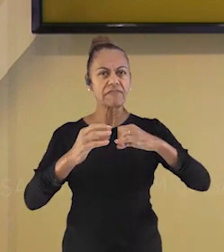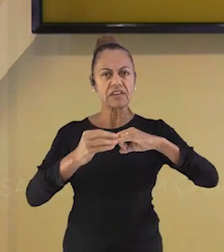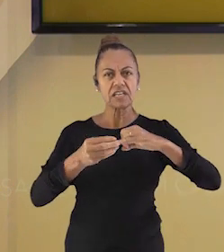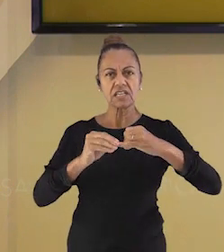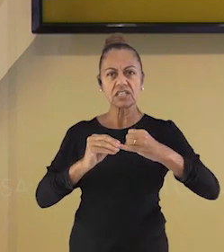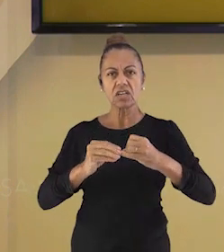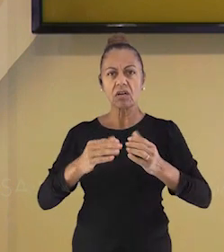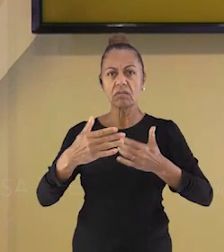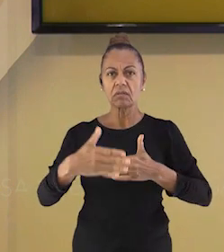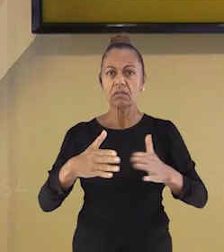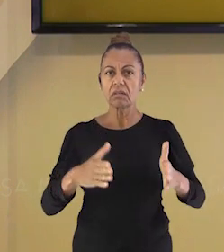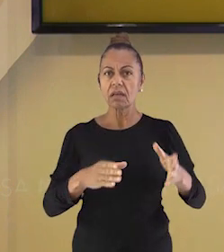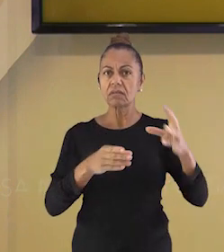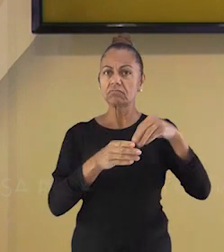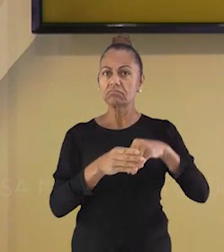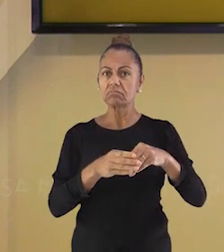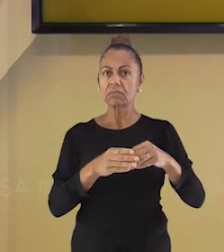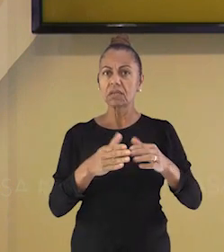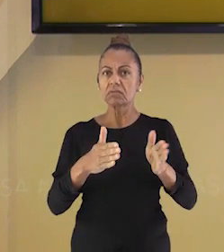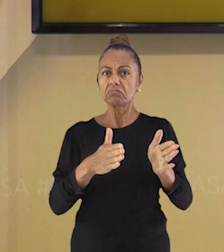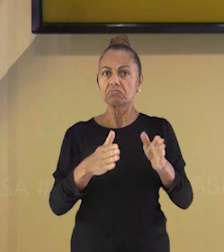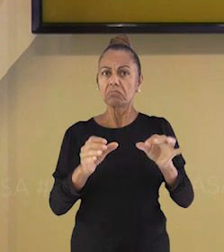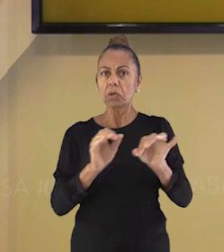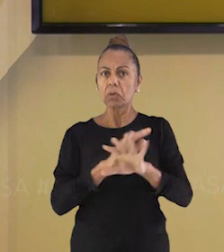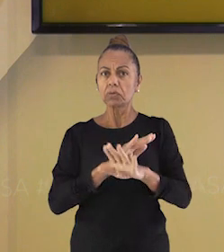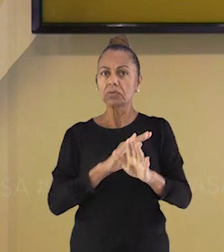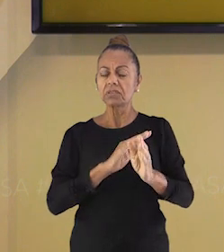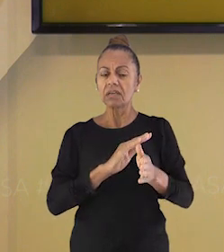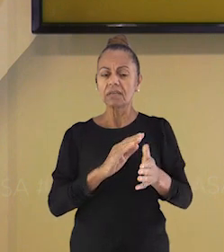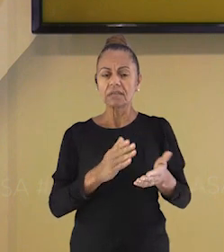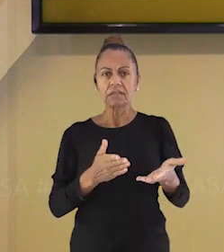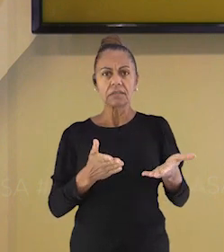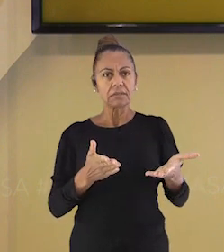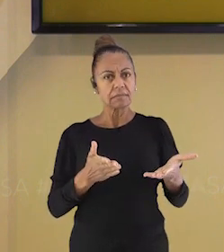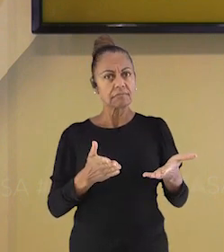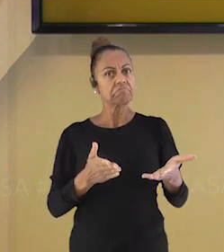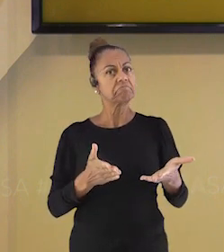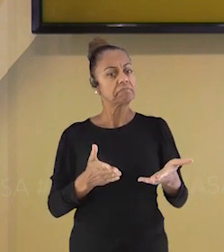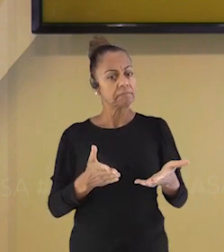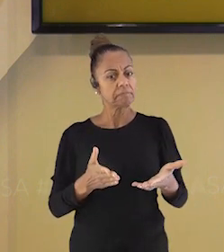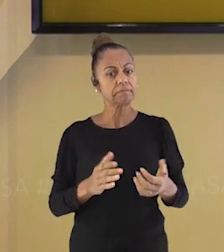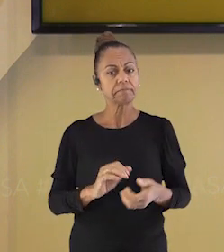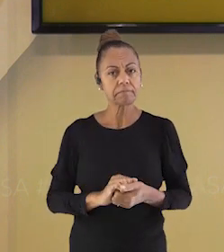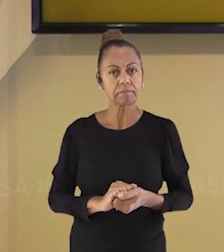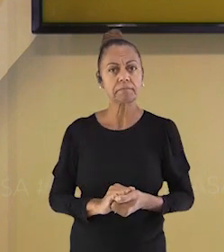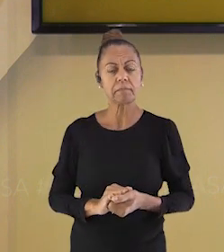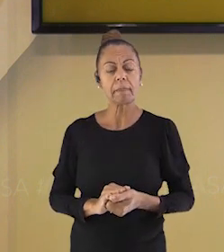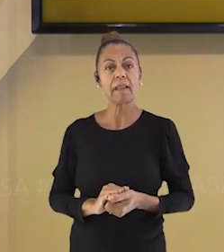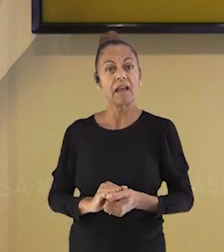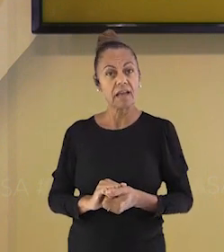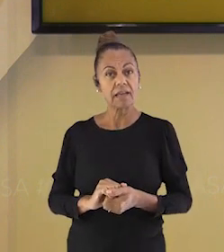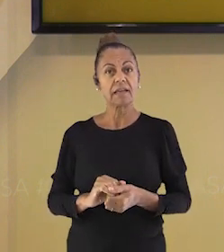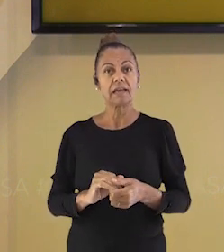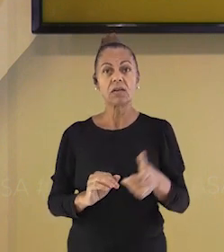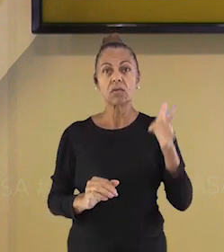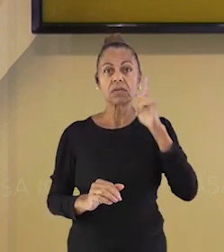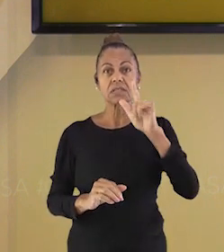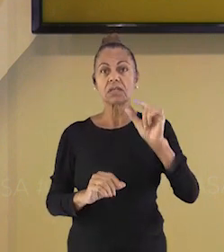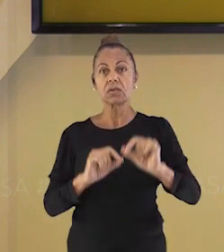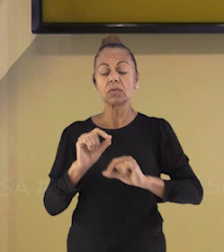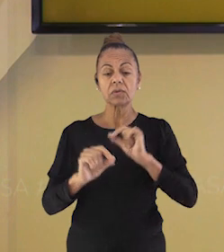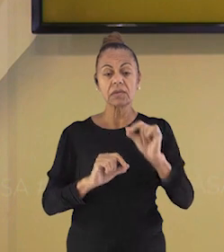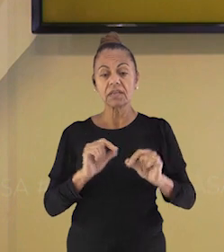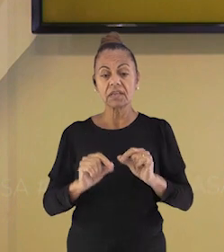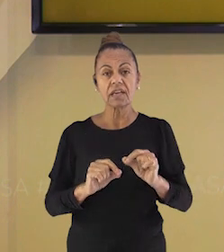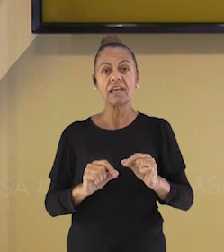caixinha. A ideia deu tão certo que 7 anos depois dessa sacada e criação, seu negócio terminou o